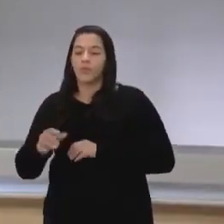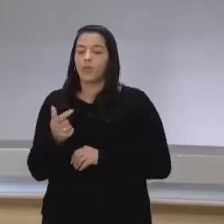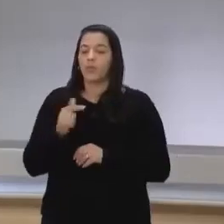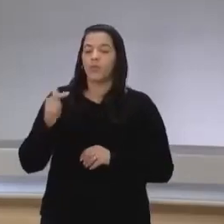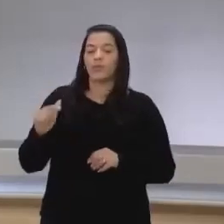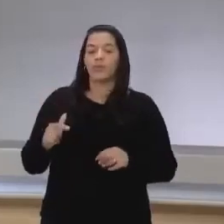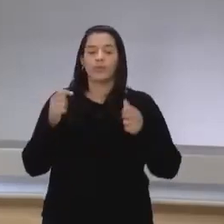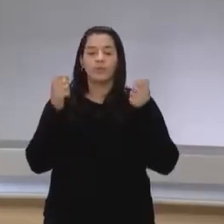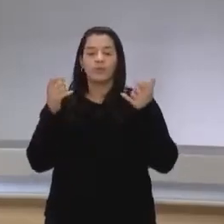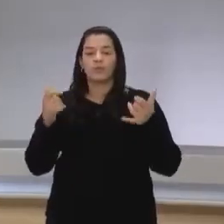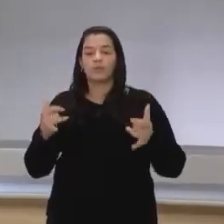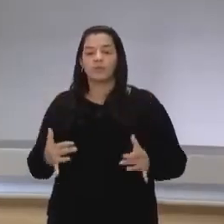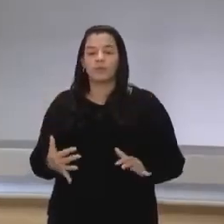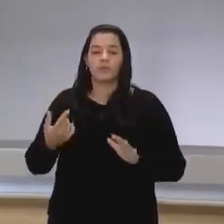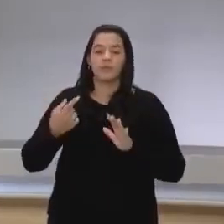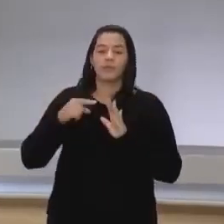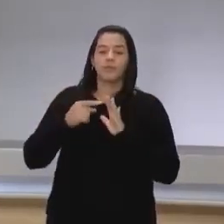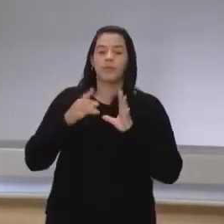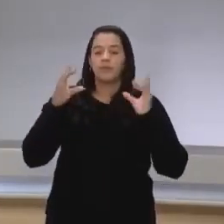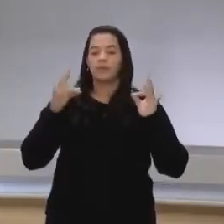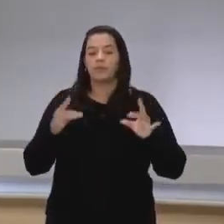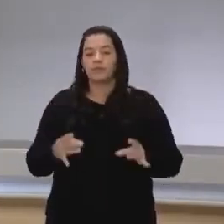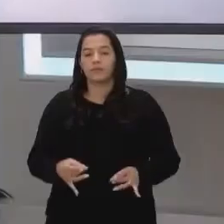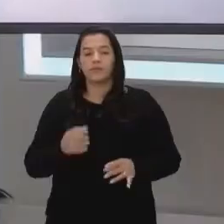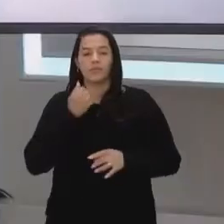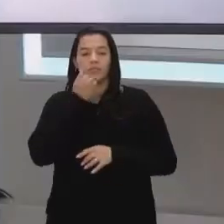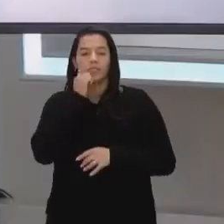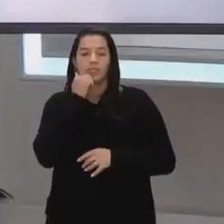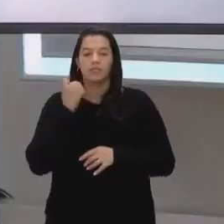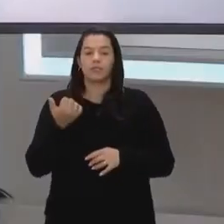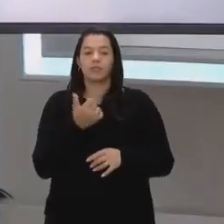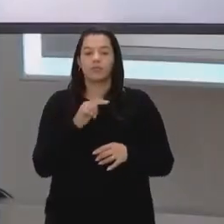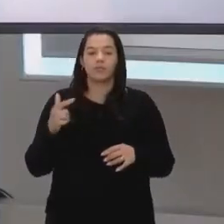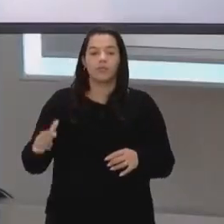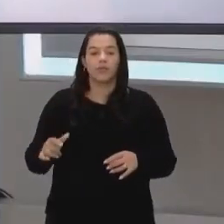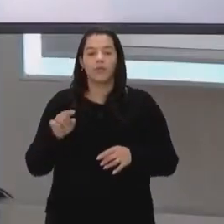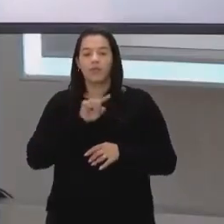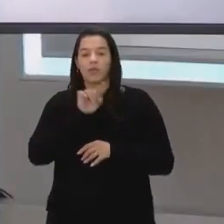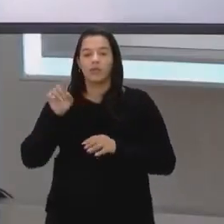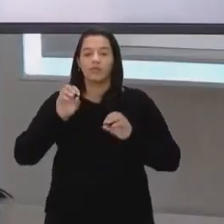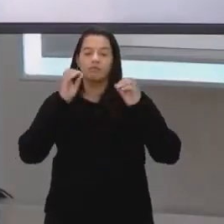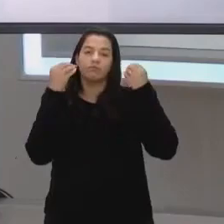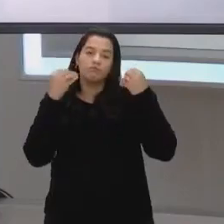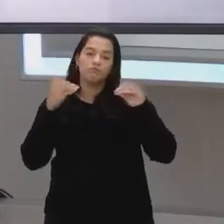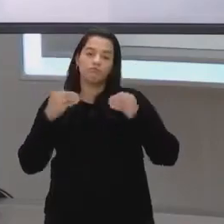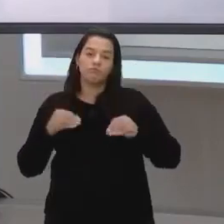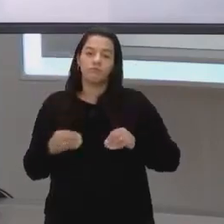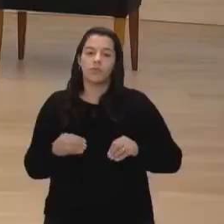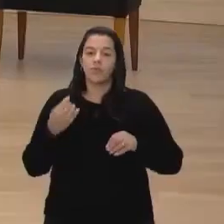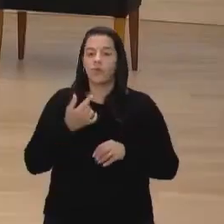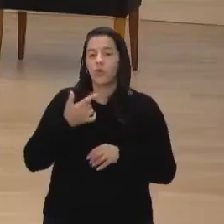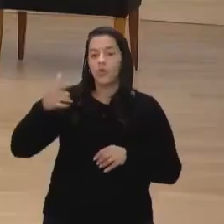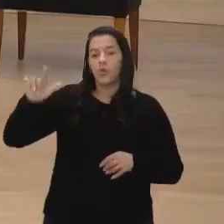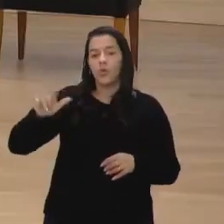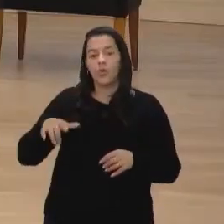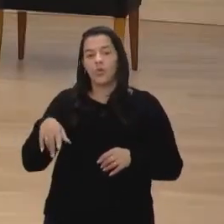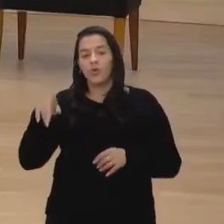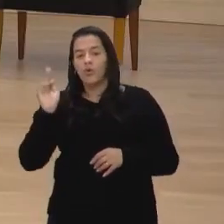existe uma explicação para esse tipo de coisa. energética, Tá. não. É uma forma didática. Podia começar de qualquer outra Poderia. letra e escolher o K.